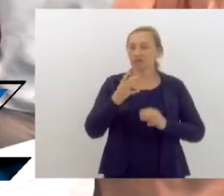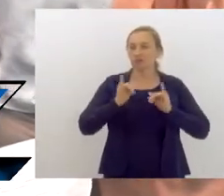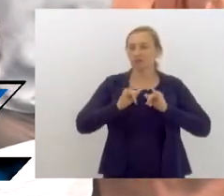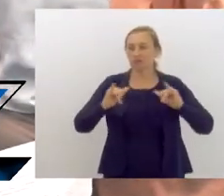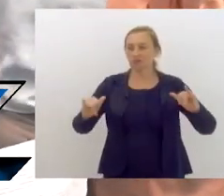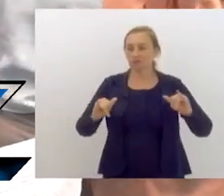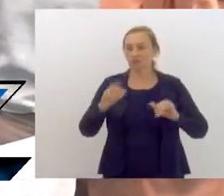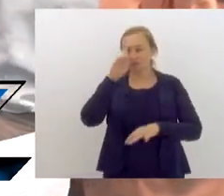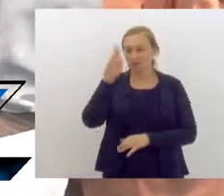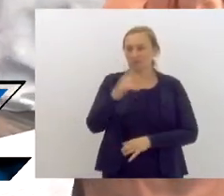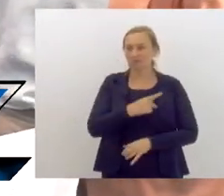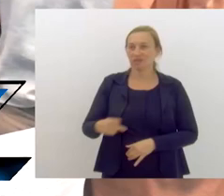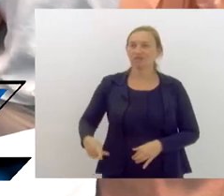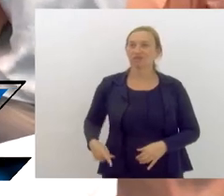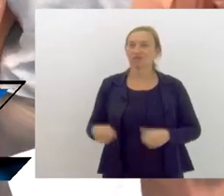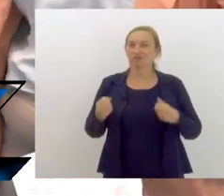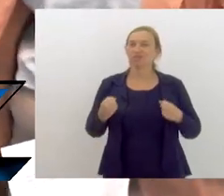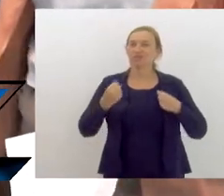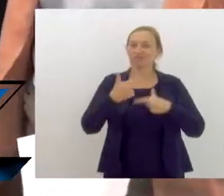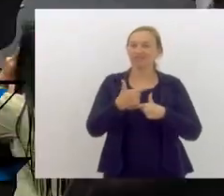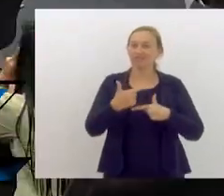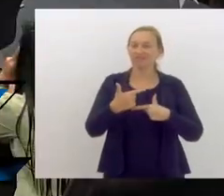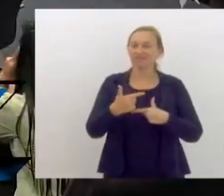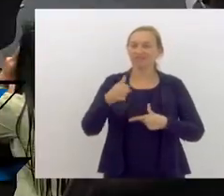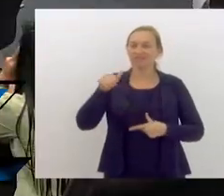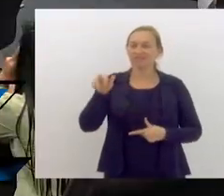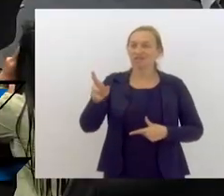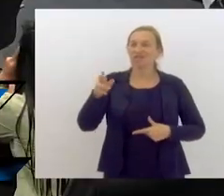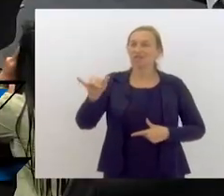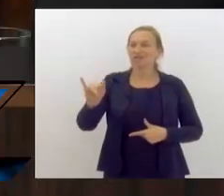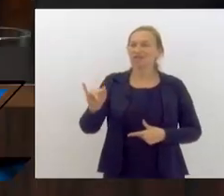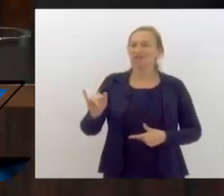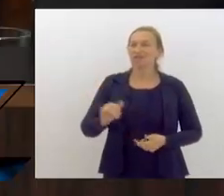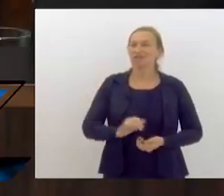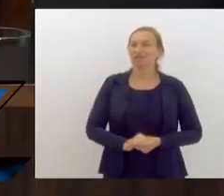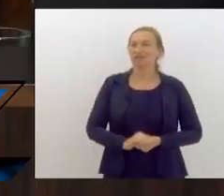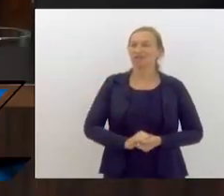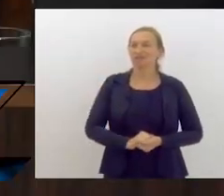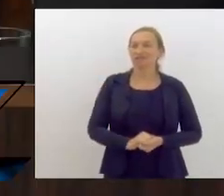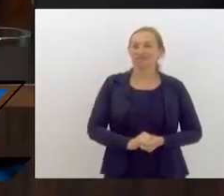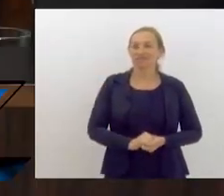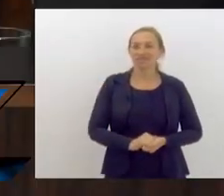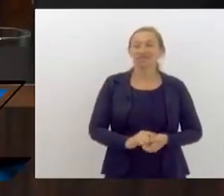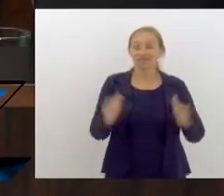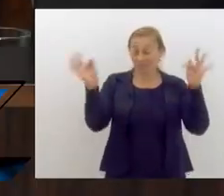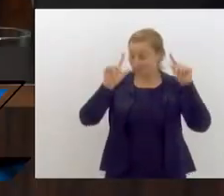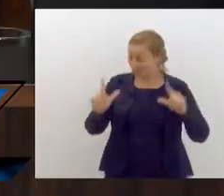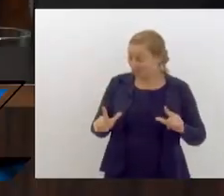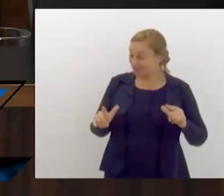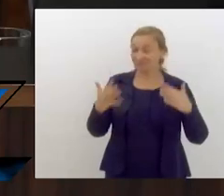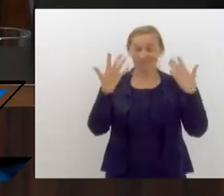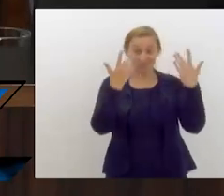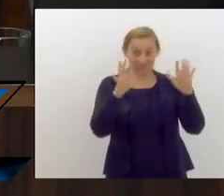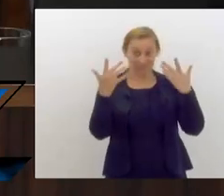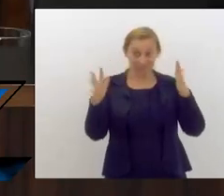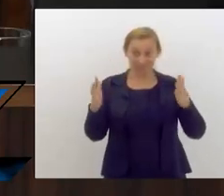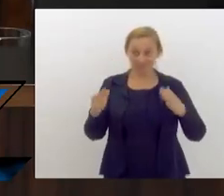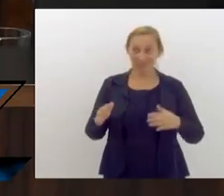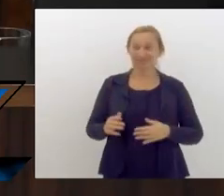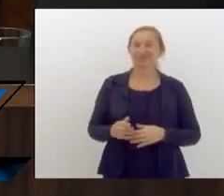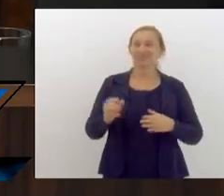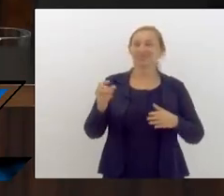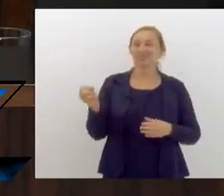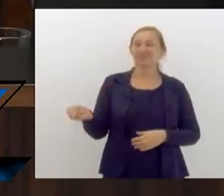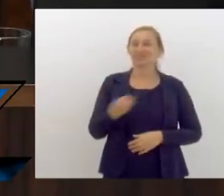o senhor presidente Muito obrigado e boa sorte Muito obrigado Deputado Renata Souza fico feliz parabéns novo